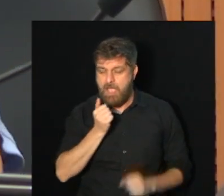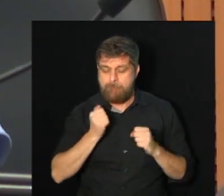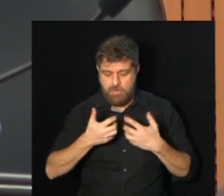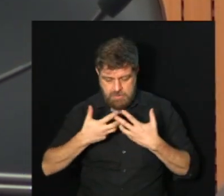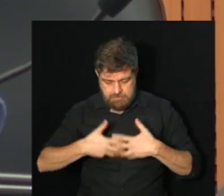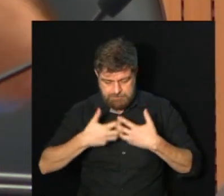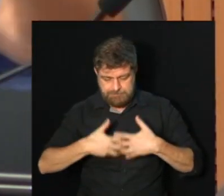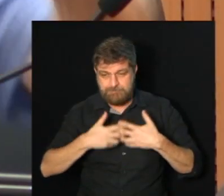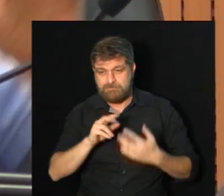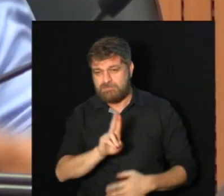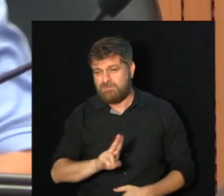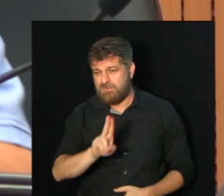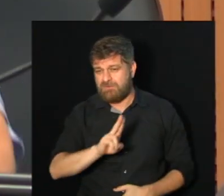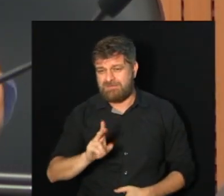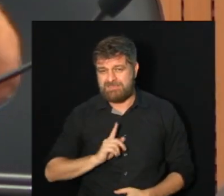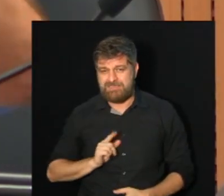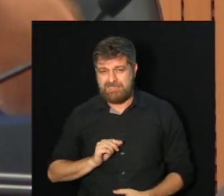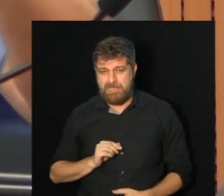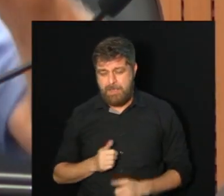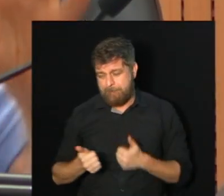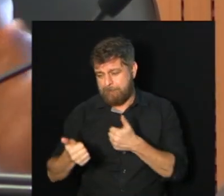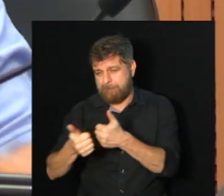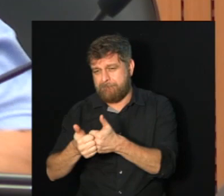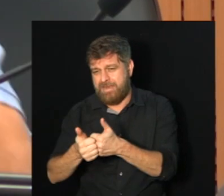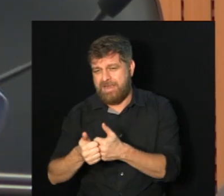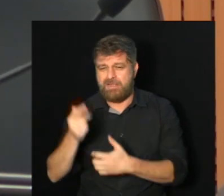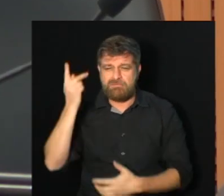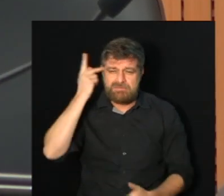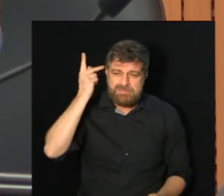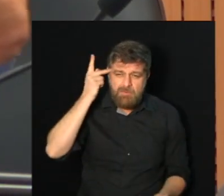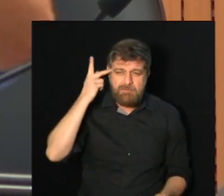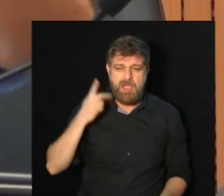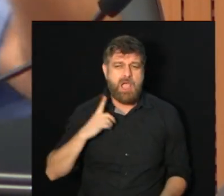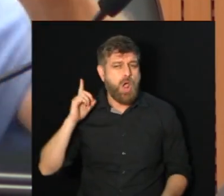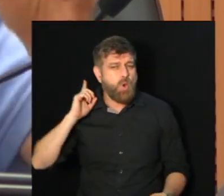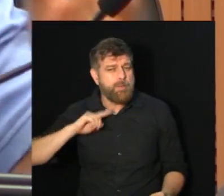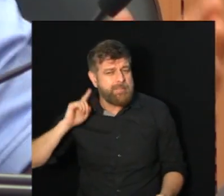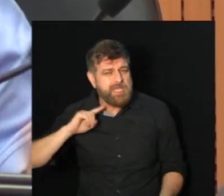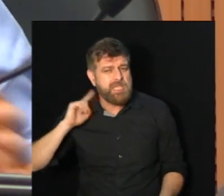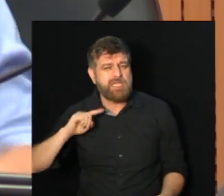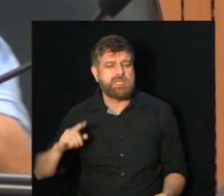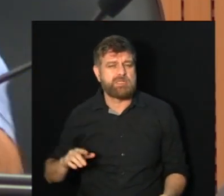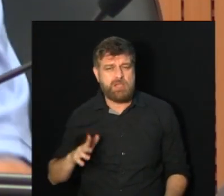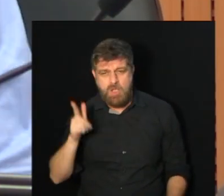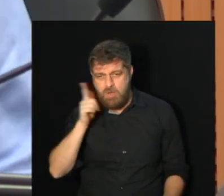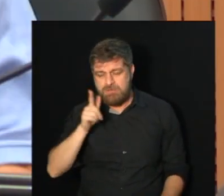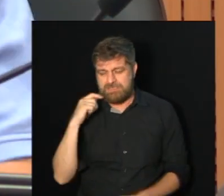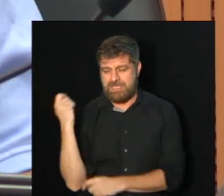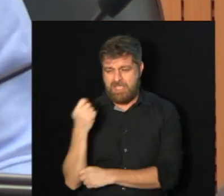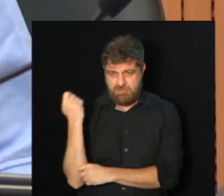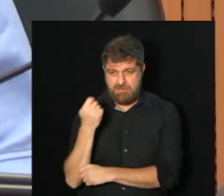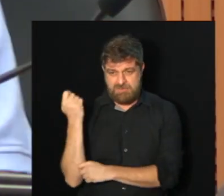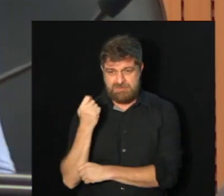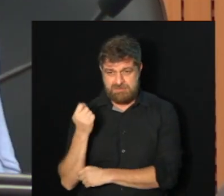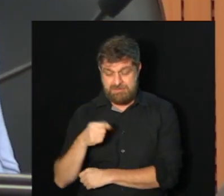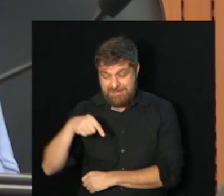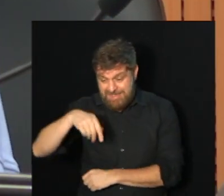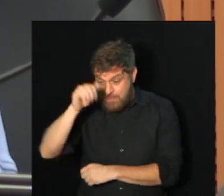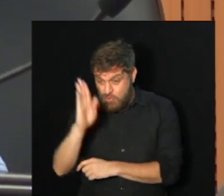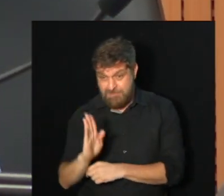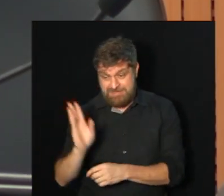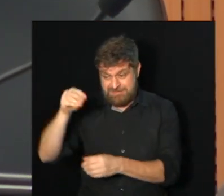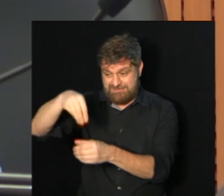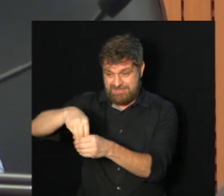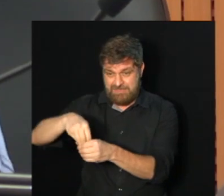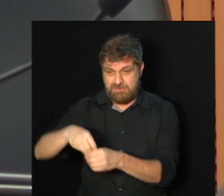operar em curtas distâncias. Você fala aqui por São Paulo, Minas Gerais, até Rio Grande do Sul, coisas assim. A